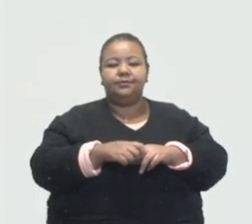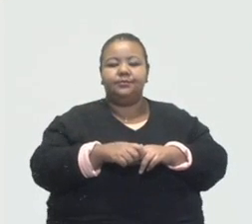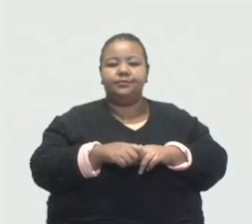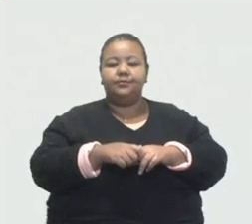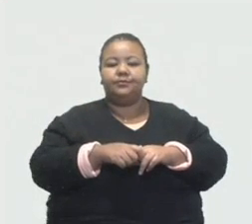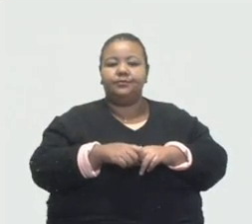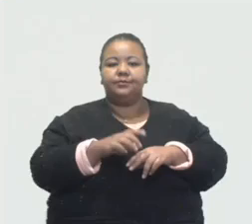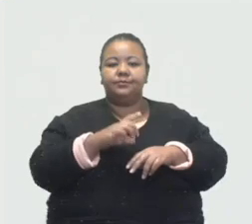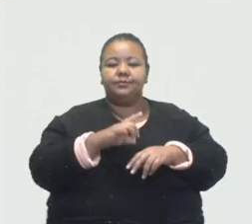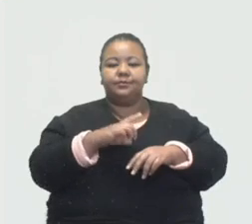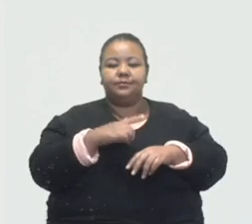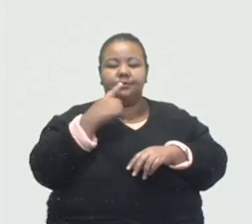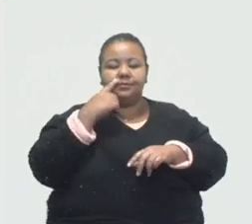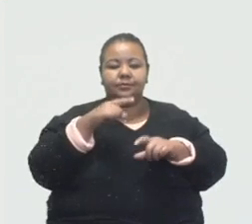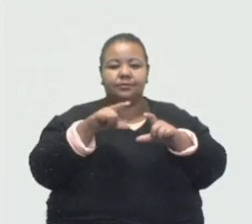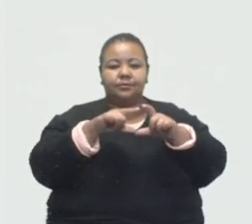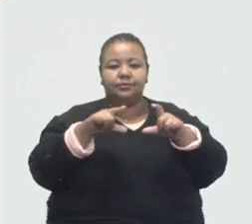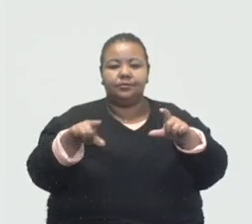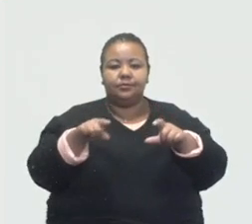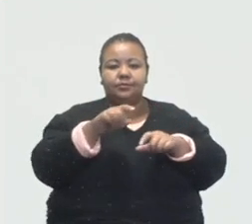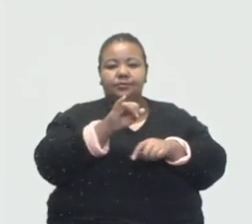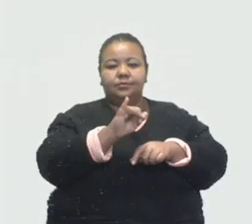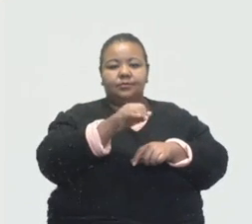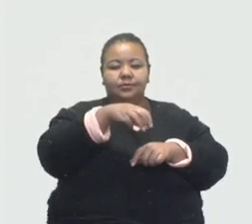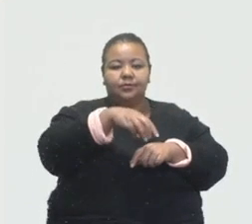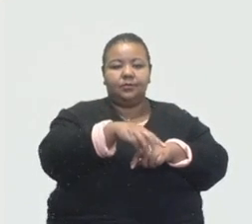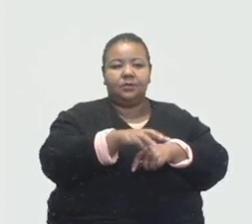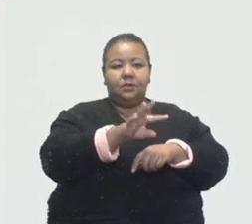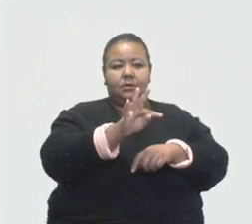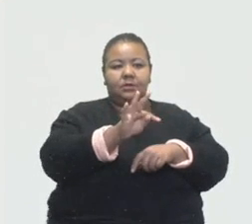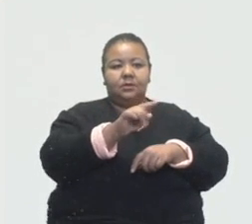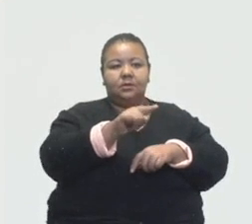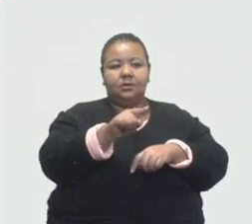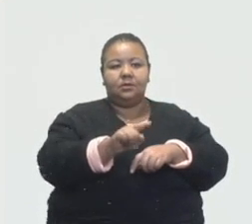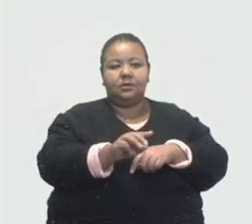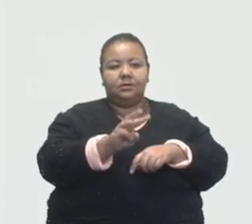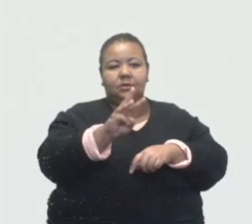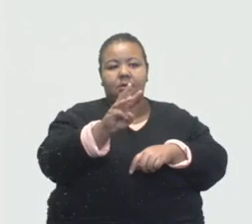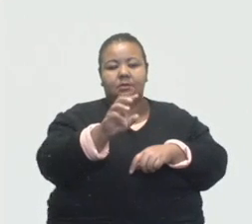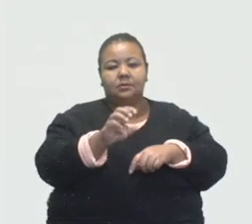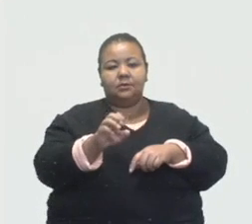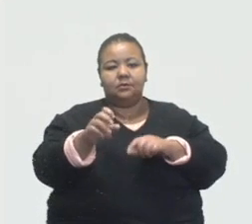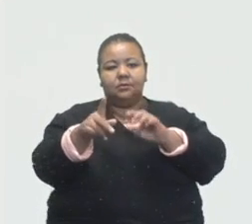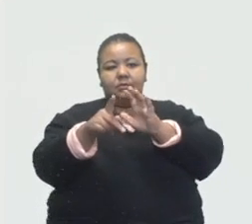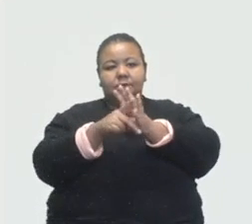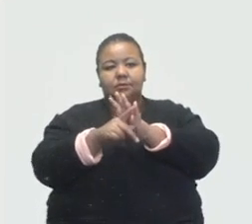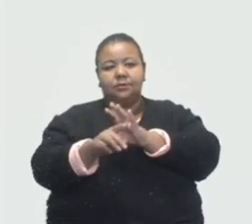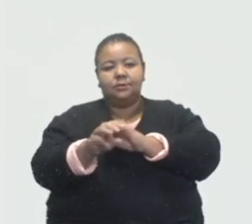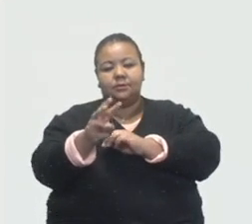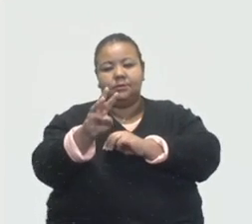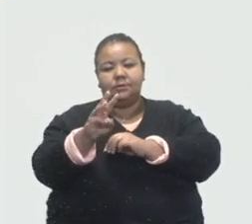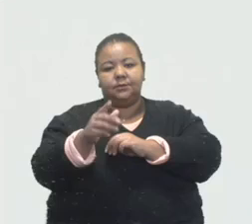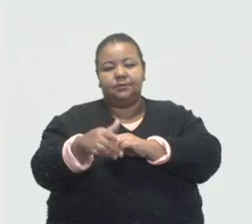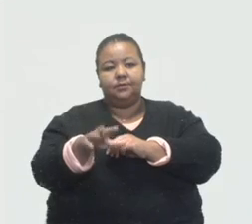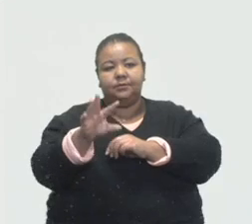Simbolicamente, nós temos a seguinte definição, que a imagem de T é dada por W, que pertence ao nosso espaço vetorial W,